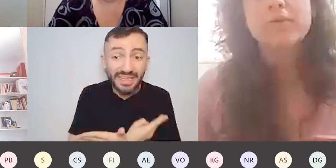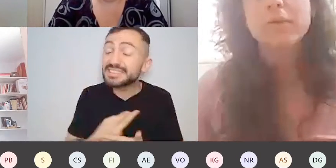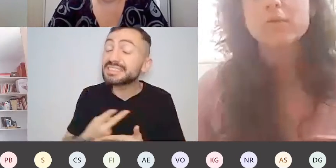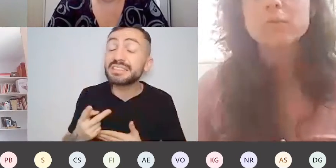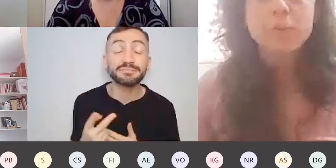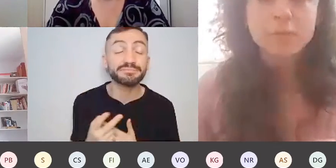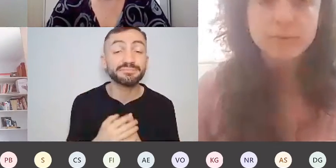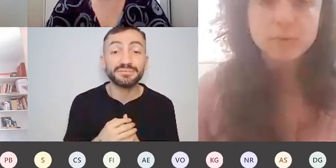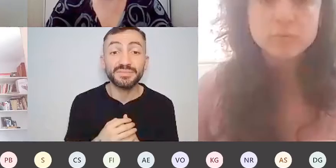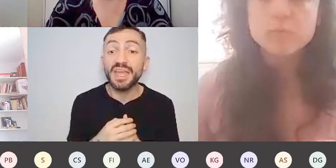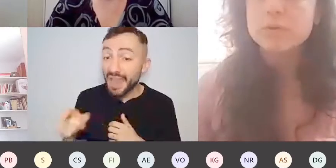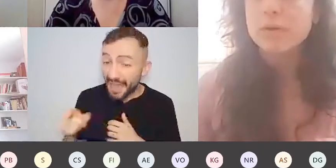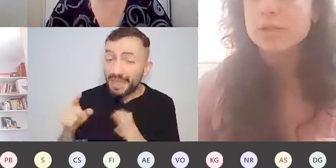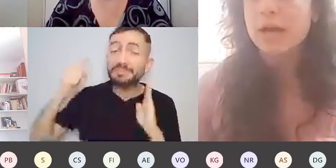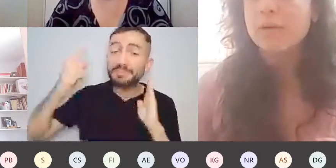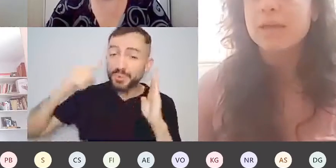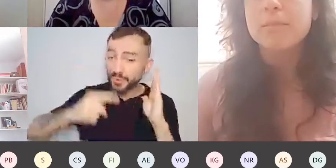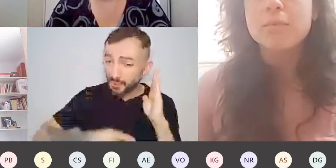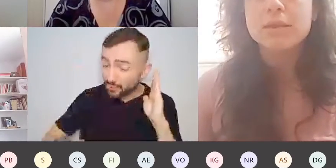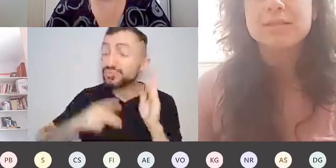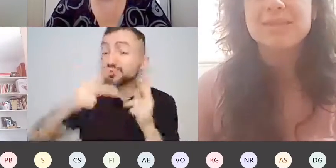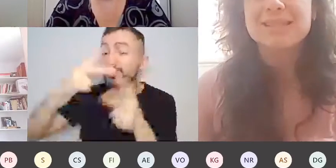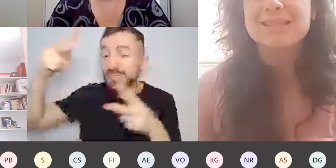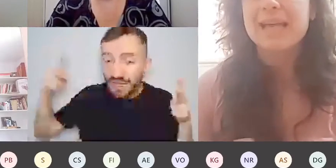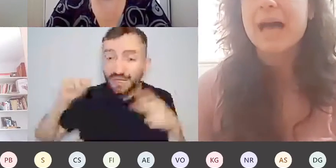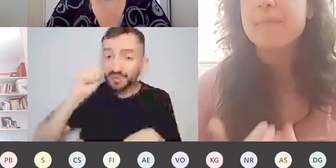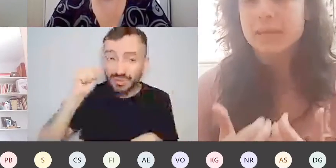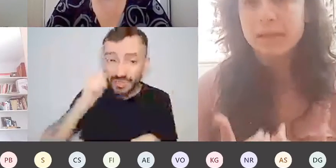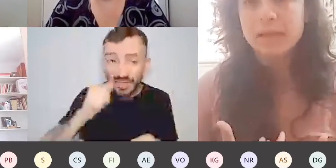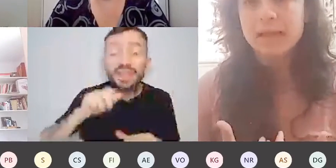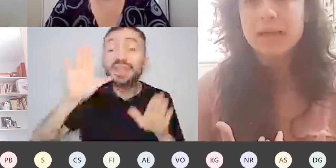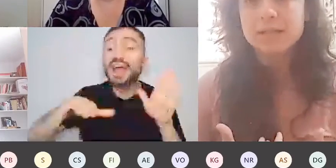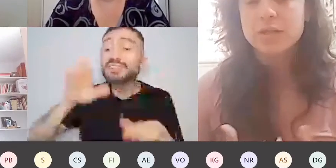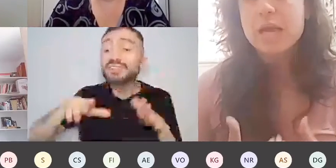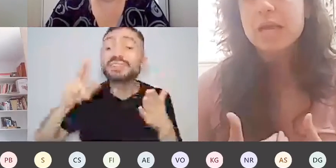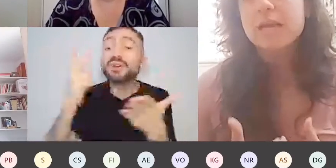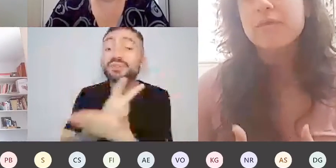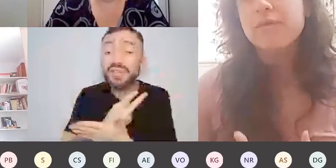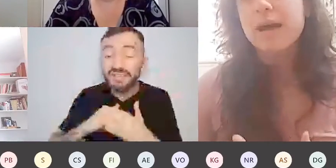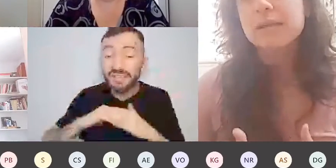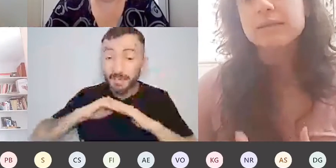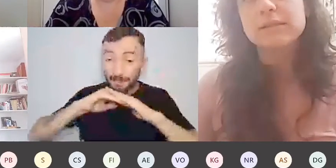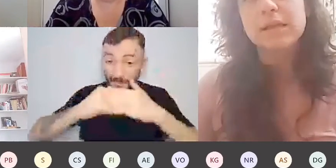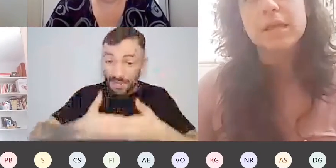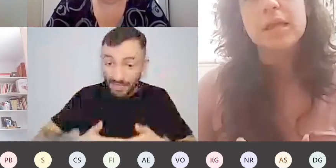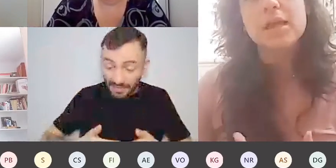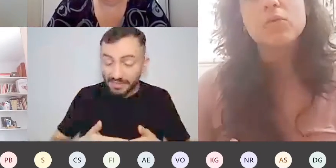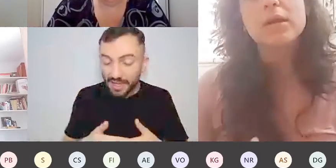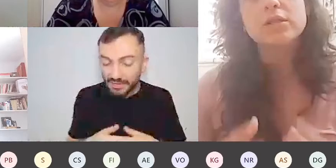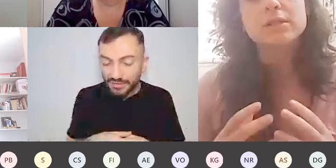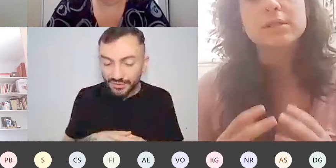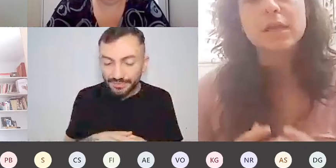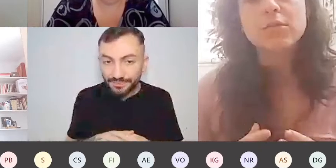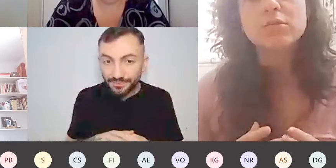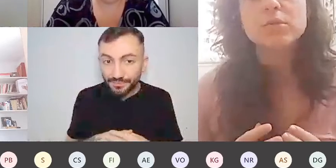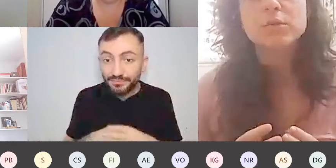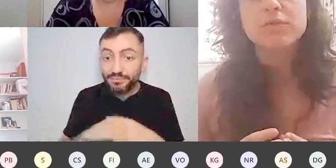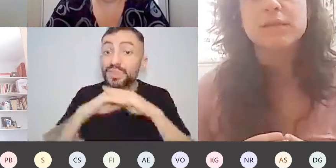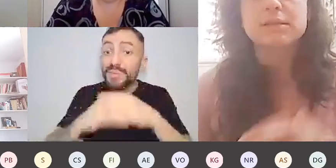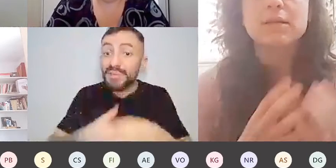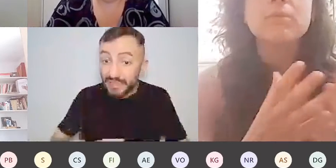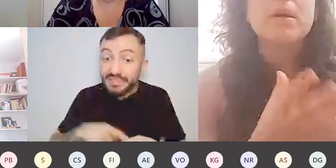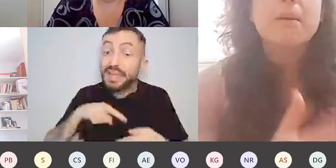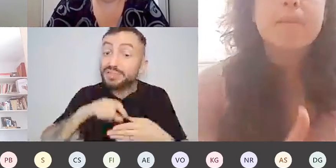é um evento muito profundo, muito radical e que muitas vezes é a maternidade que vai ser o grande centro